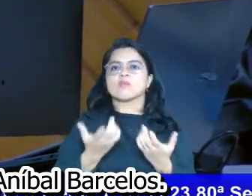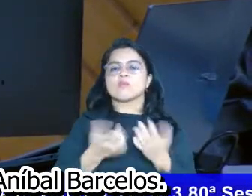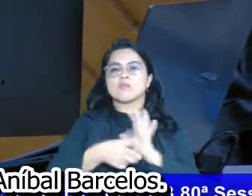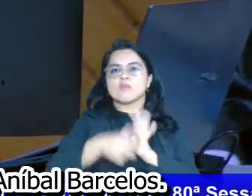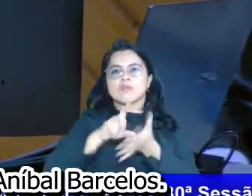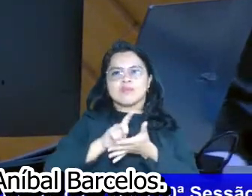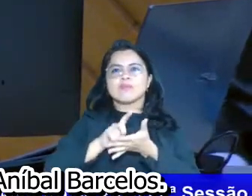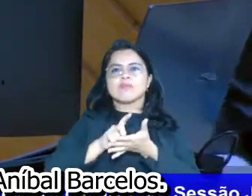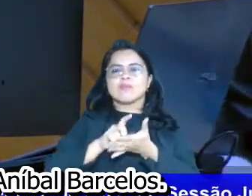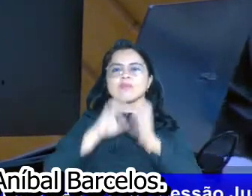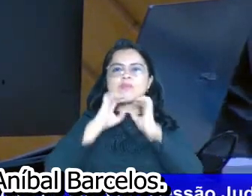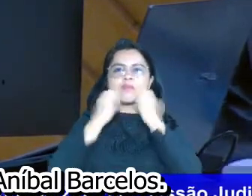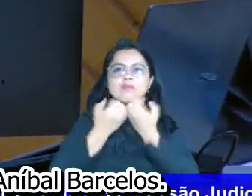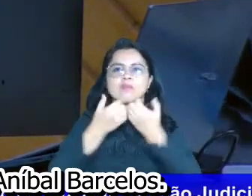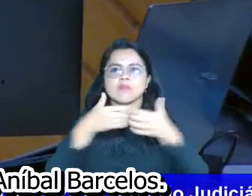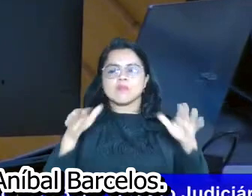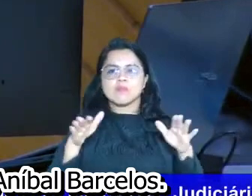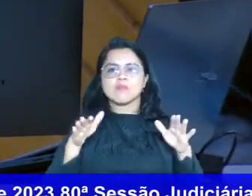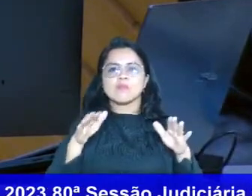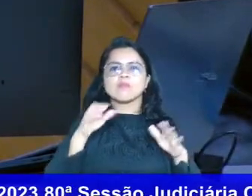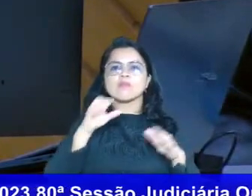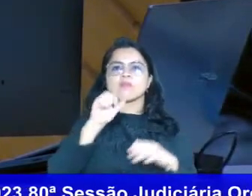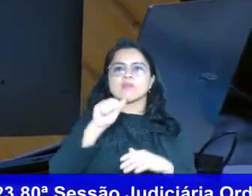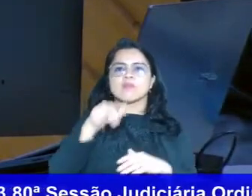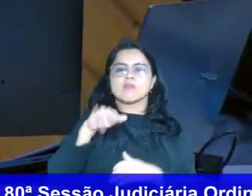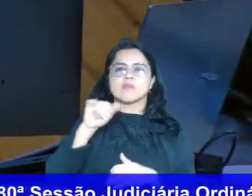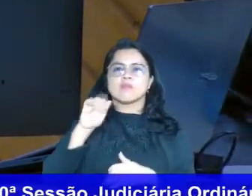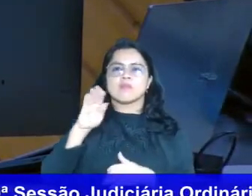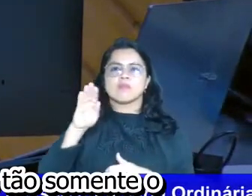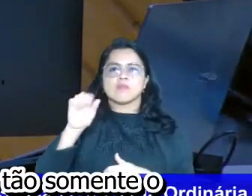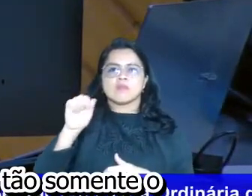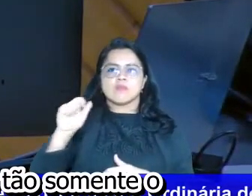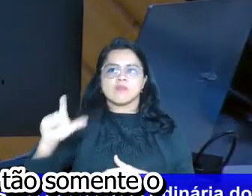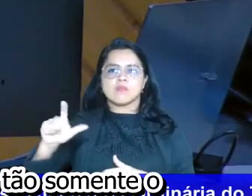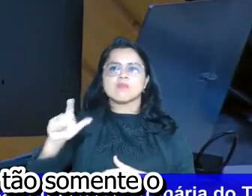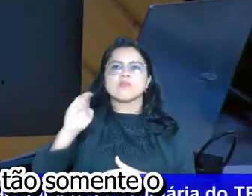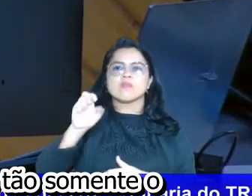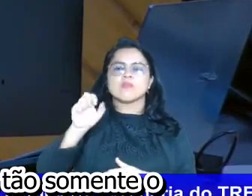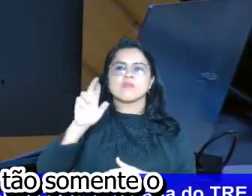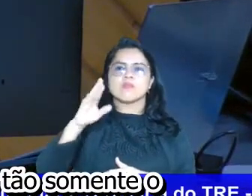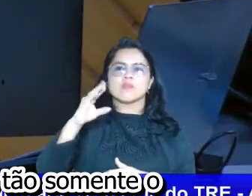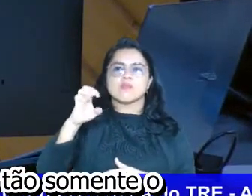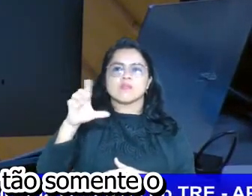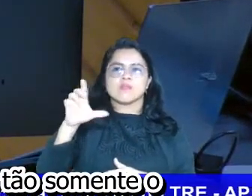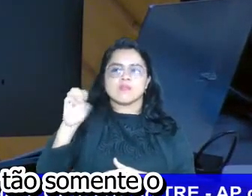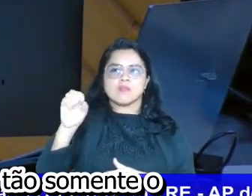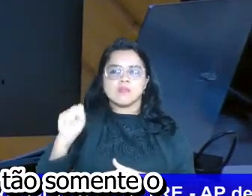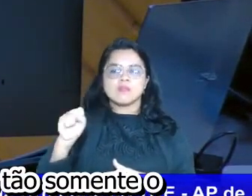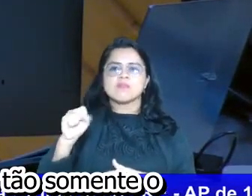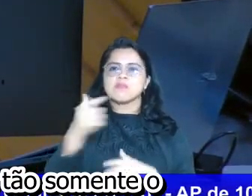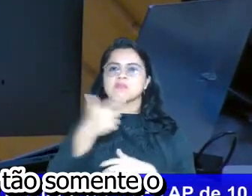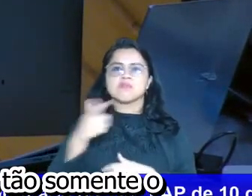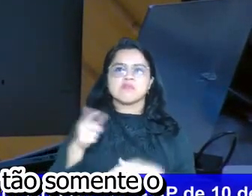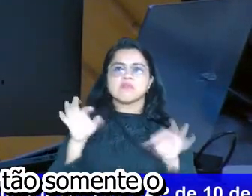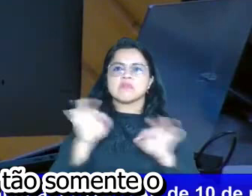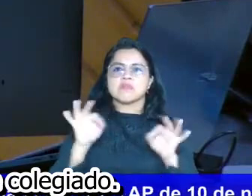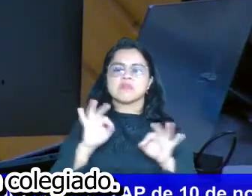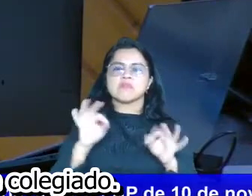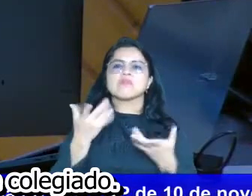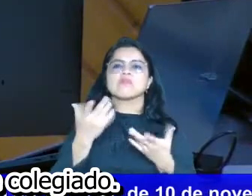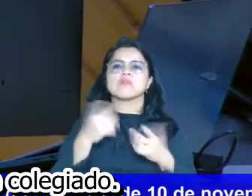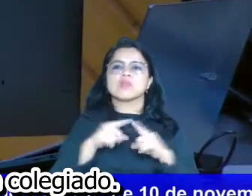a inauguração da Via Expressa Aníbal Barcelos. Inexiste, portanto, qualquer omissão a ser sanada, mas tão